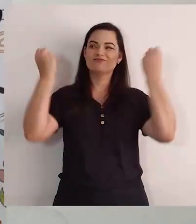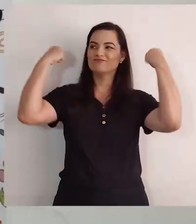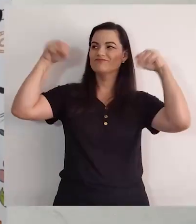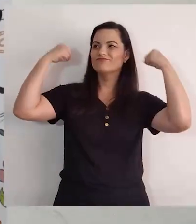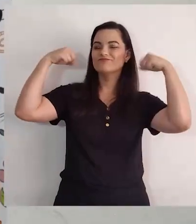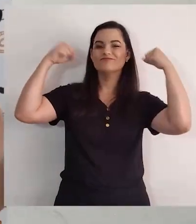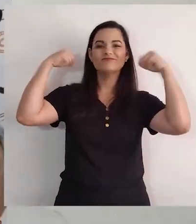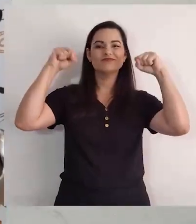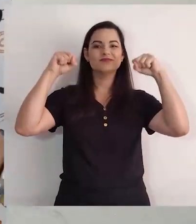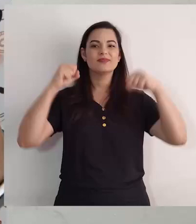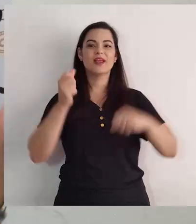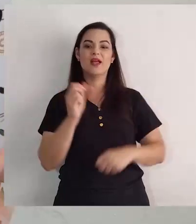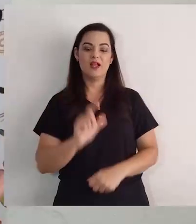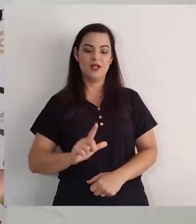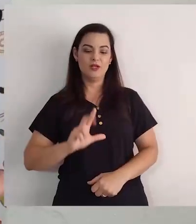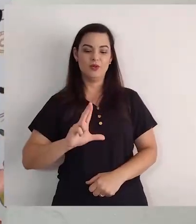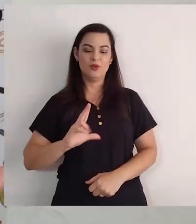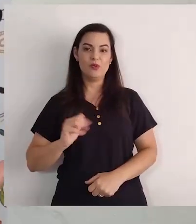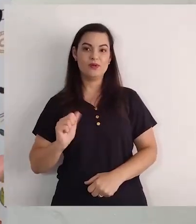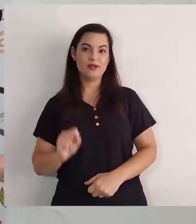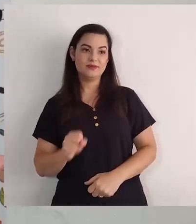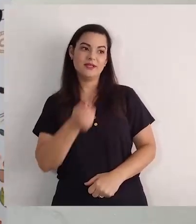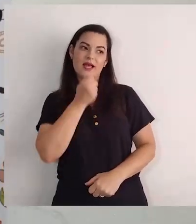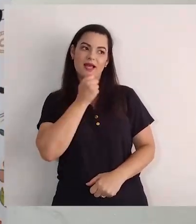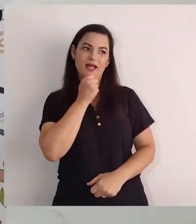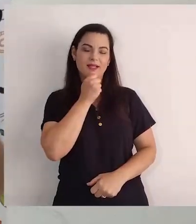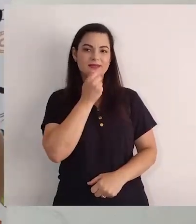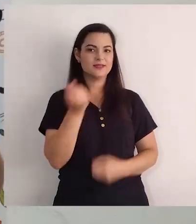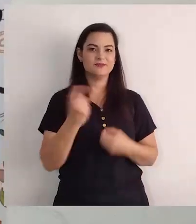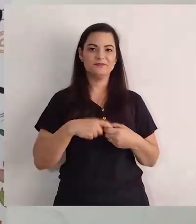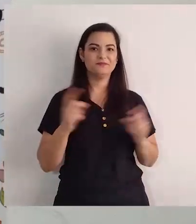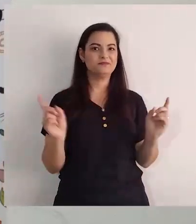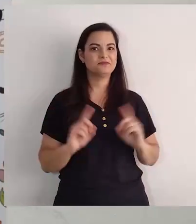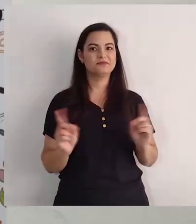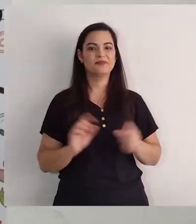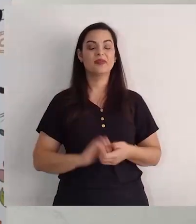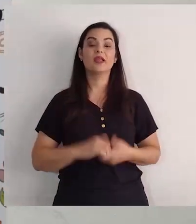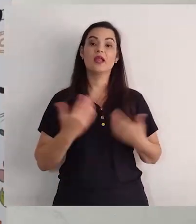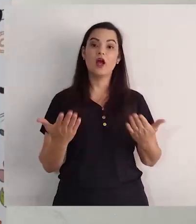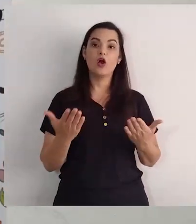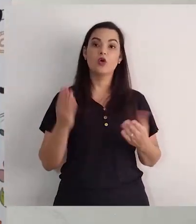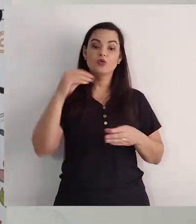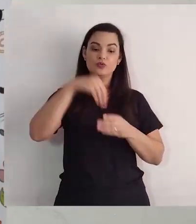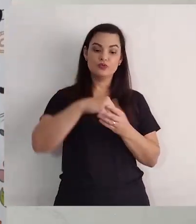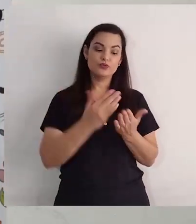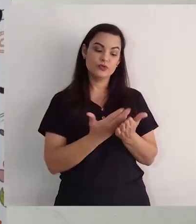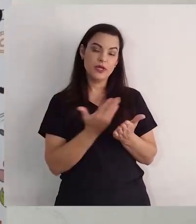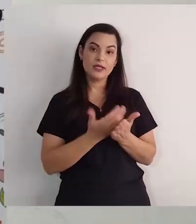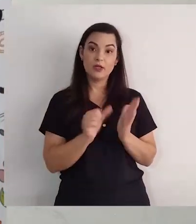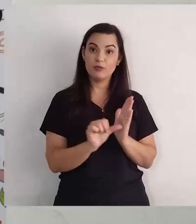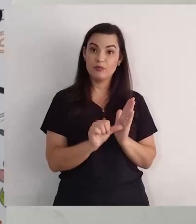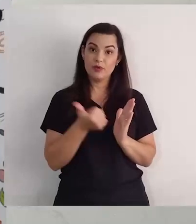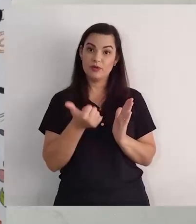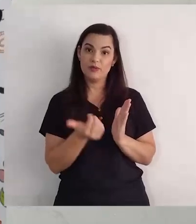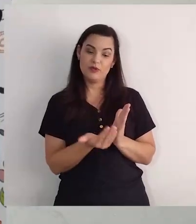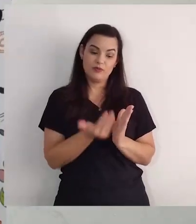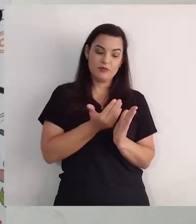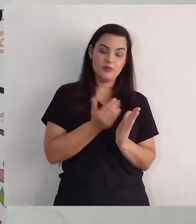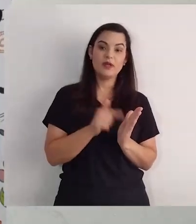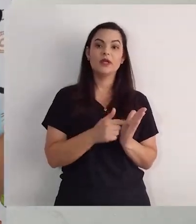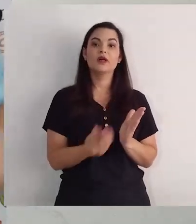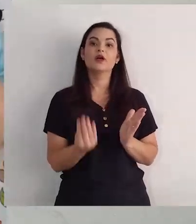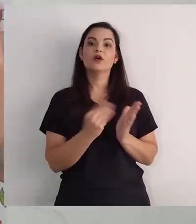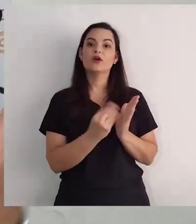educação física. O Lucas ainda não voltou. Então, nessa primeira parte do caderno, você vai colocar o que você